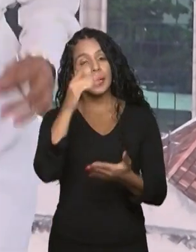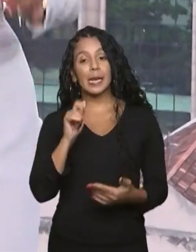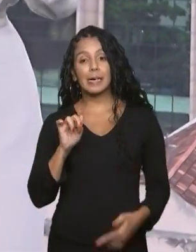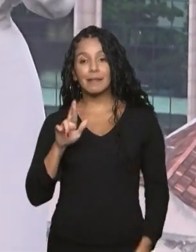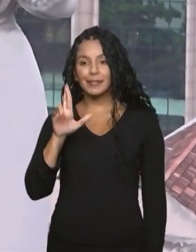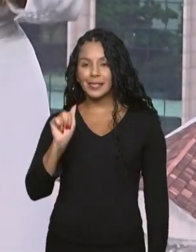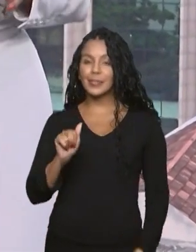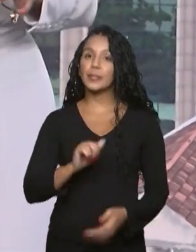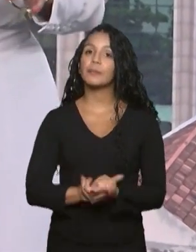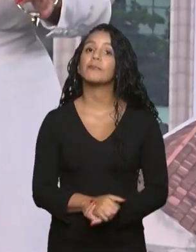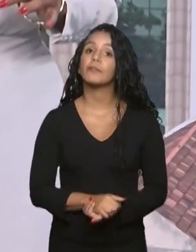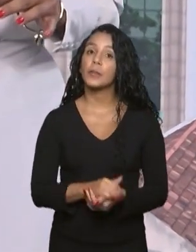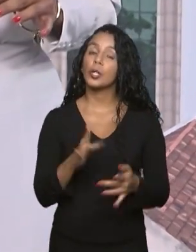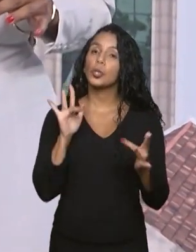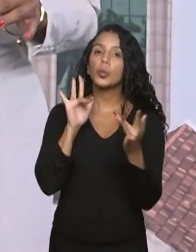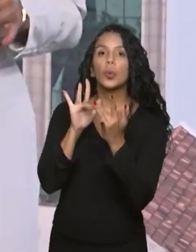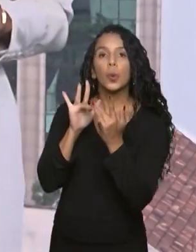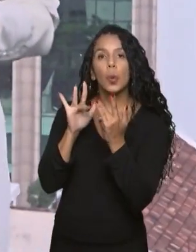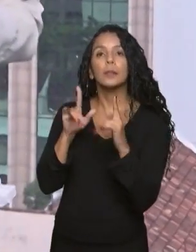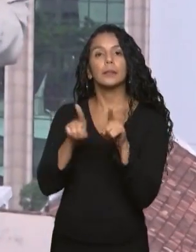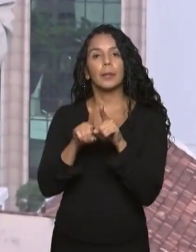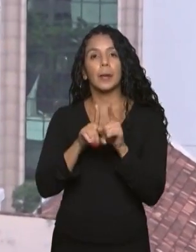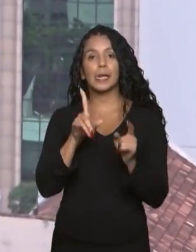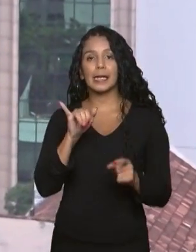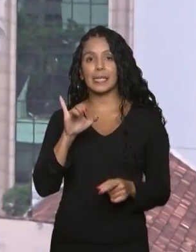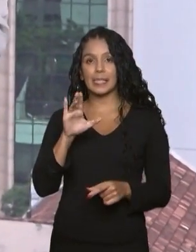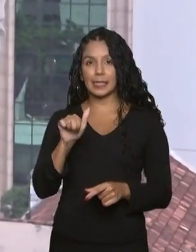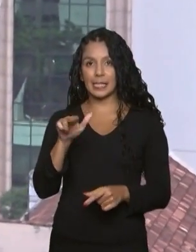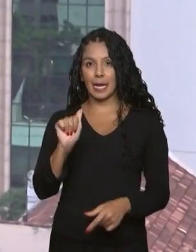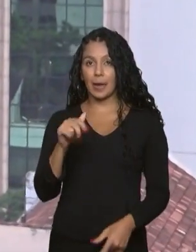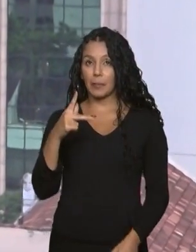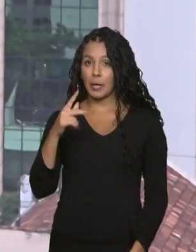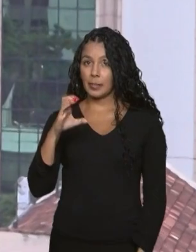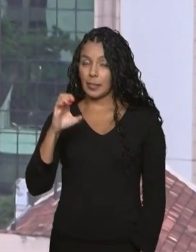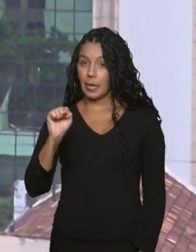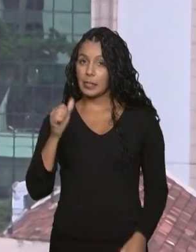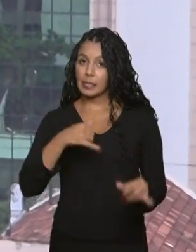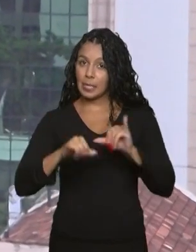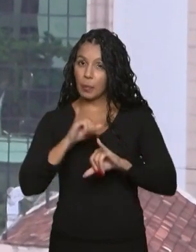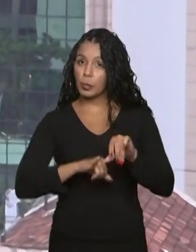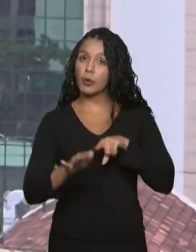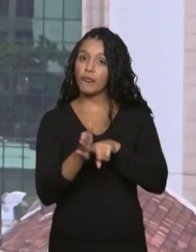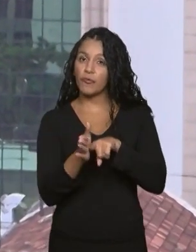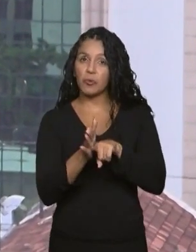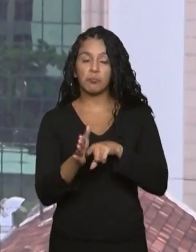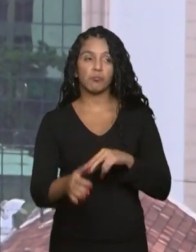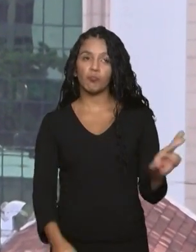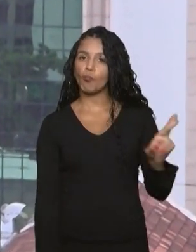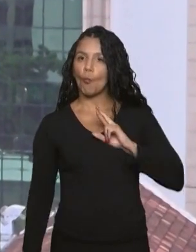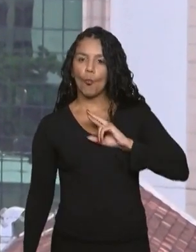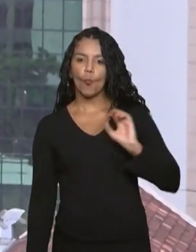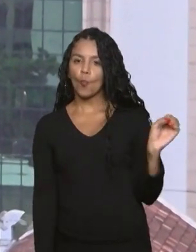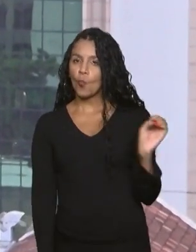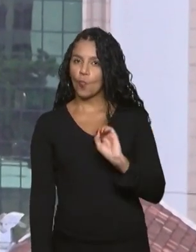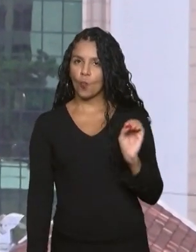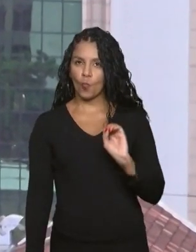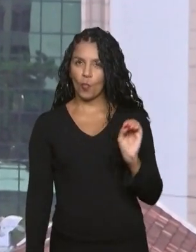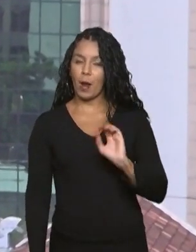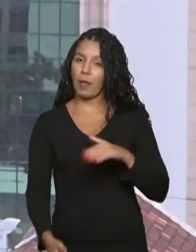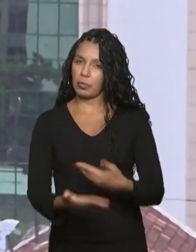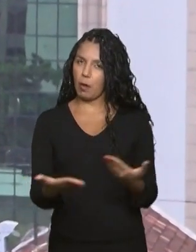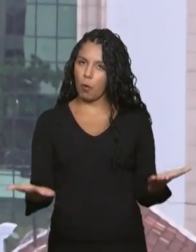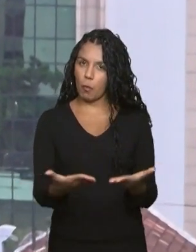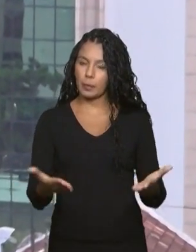Alessandra. Nós entramos em contato também com a clínica PCS Laboratório investigada no caso e não obtivemos retorno